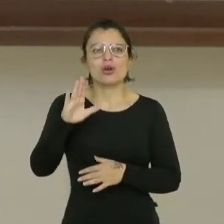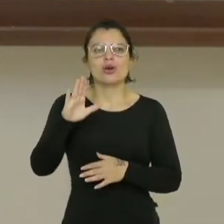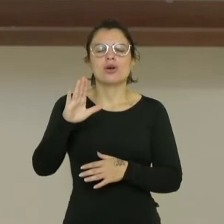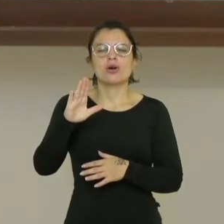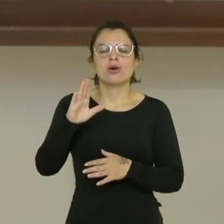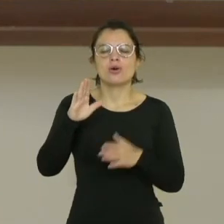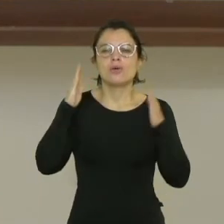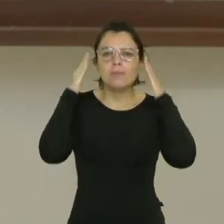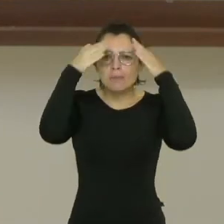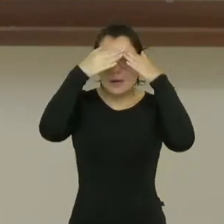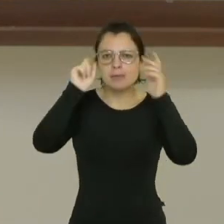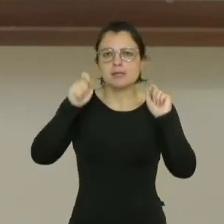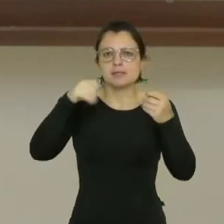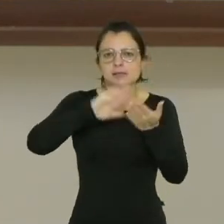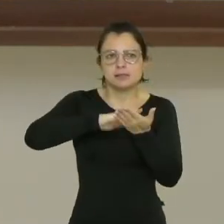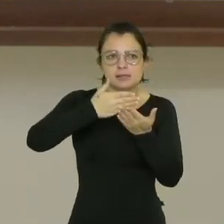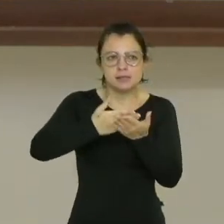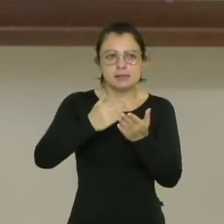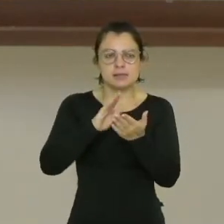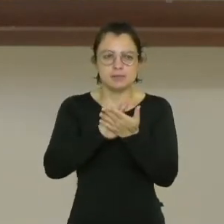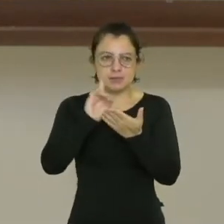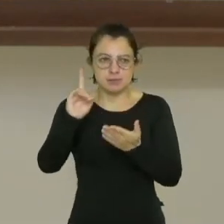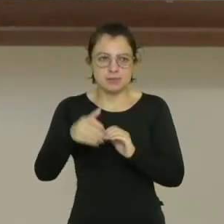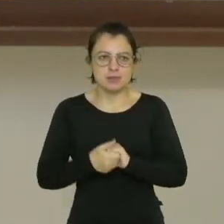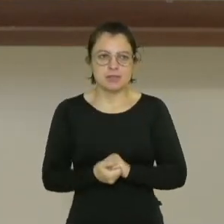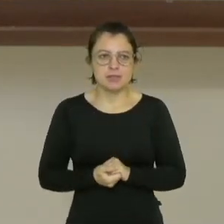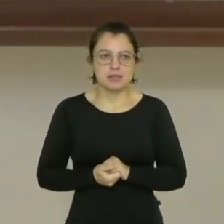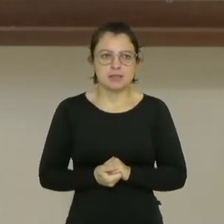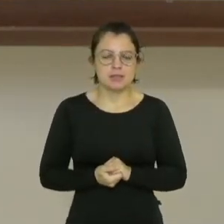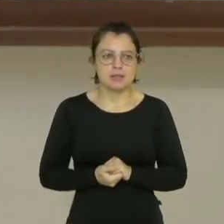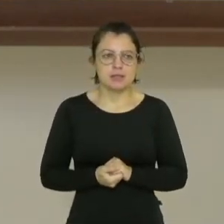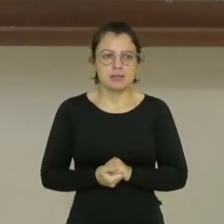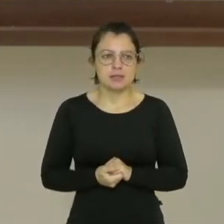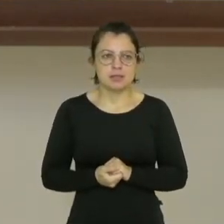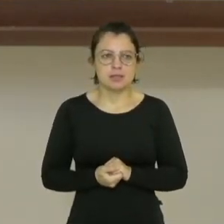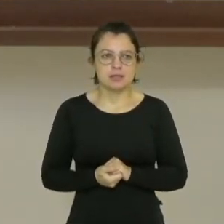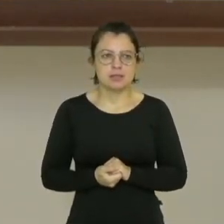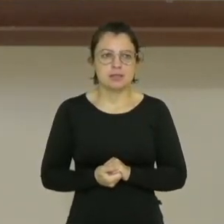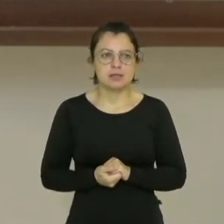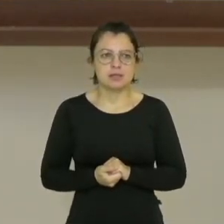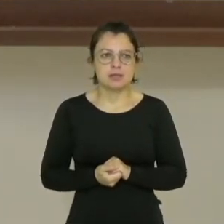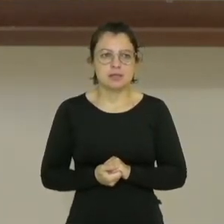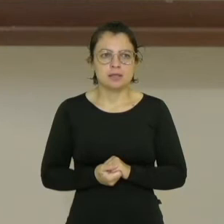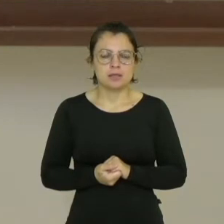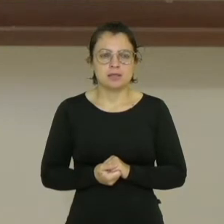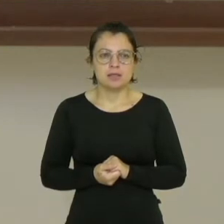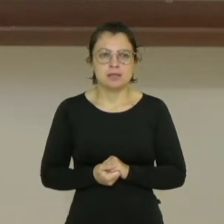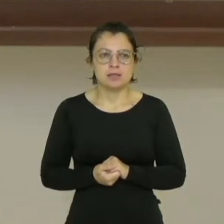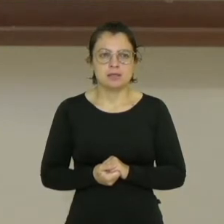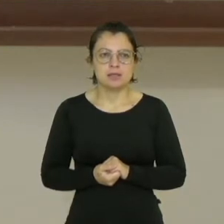né? 7 sacramentos. Então, ele falava só de 2, ali o batismo e a Eucaristia, né?